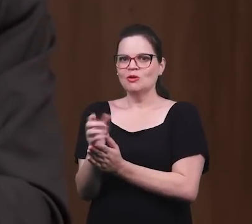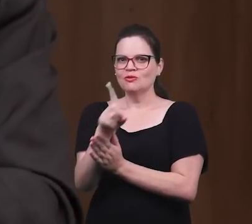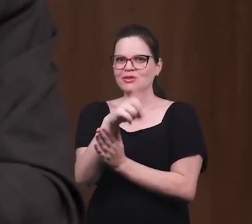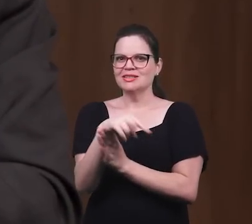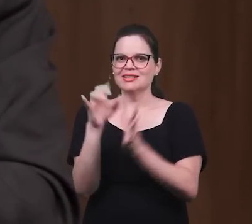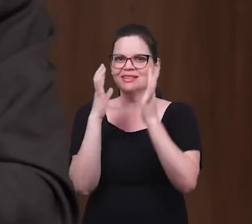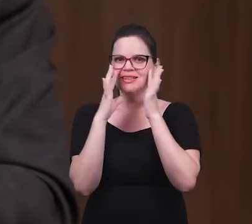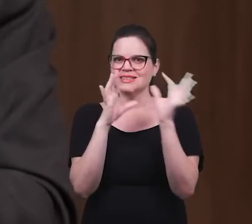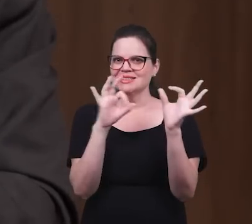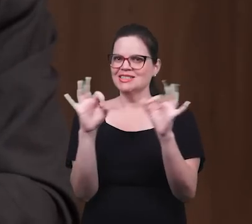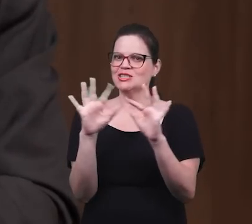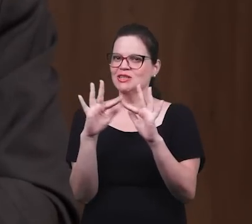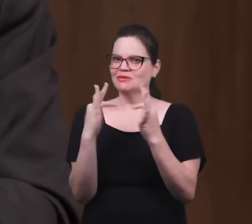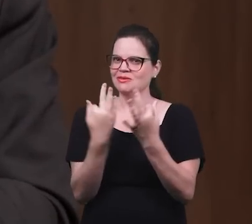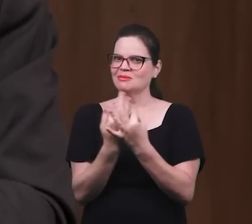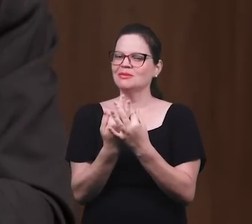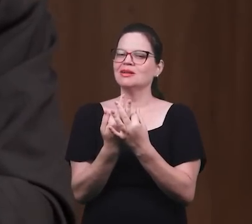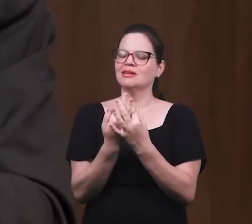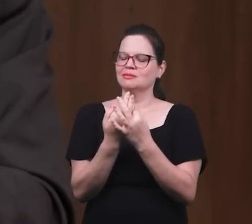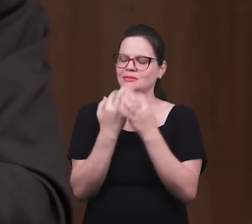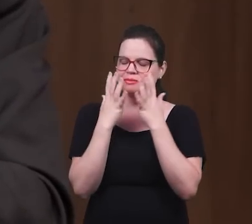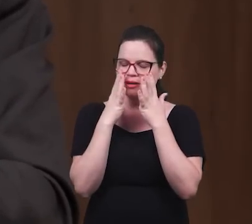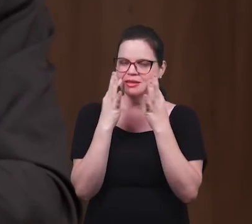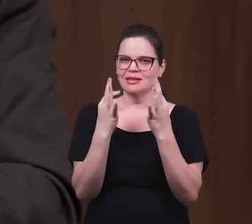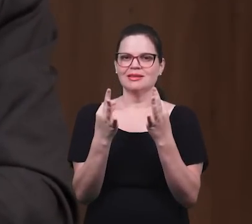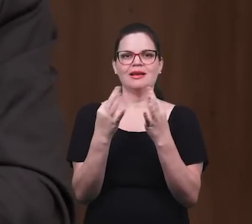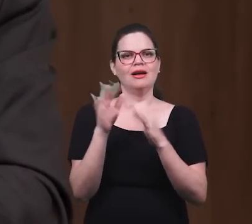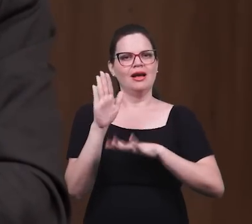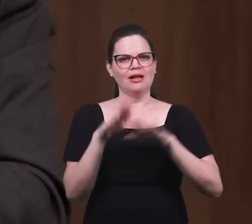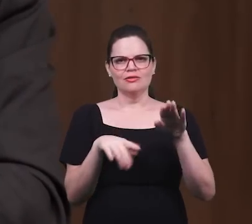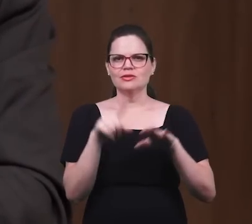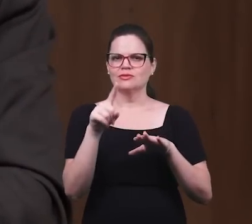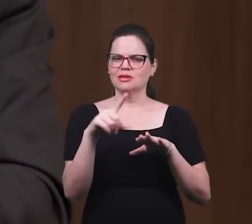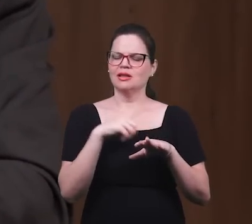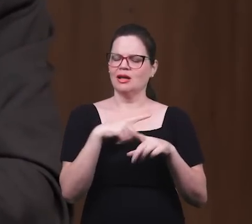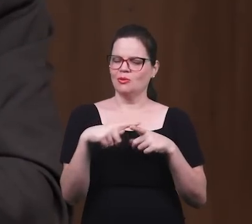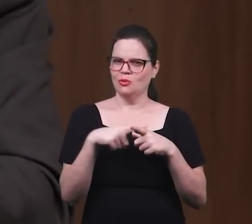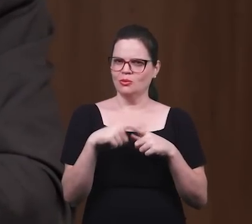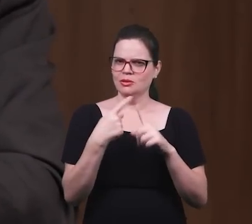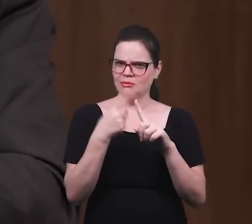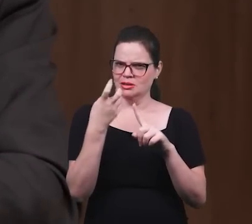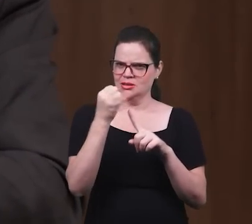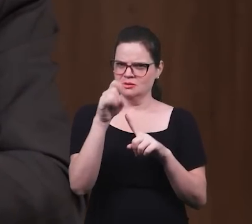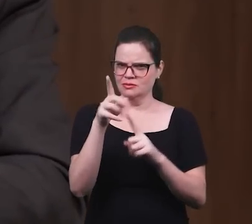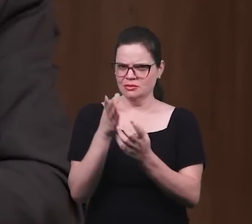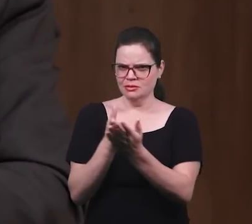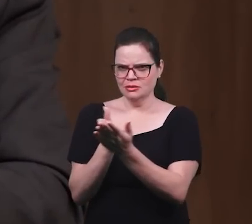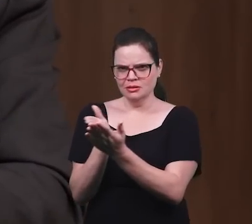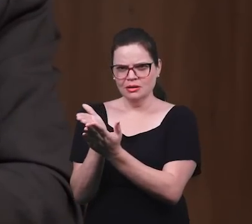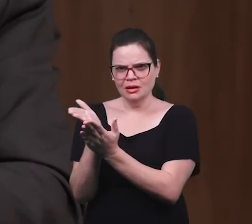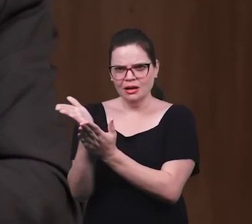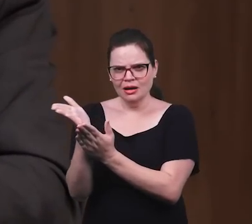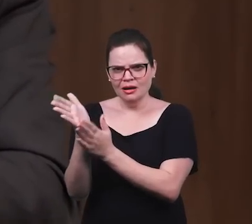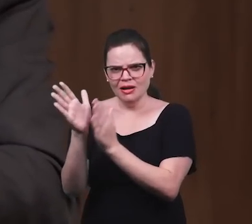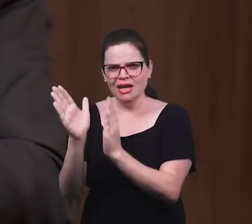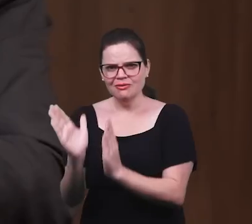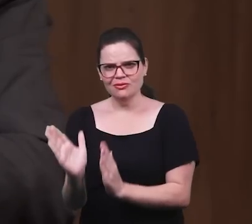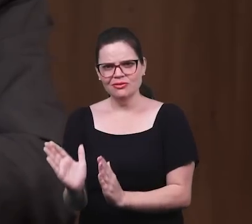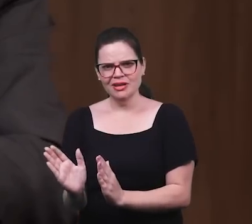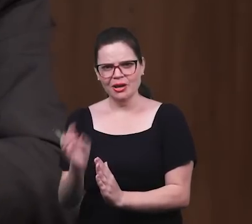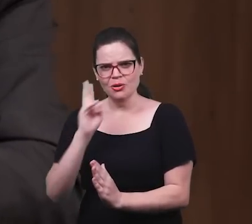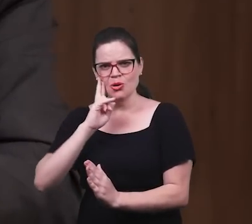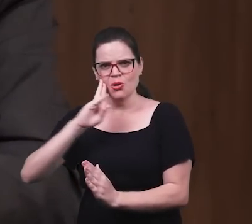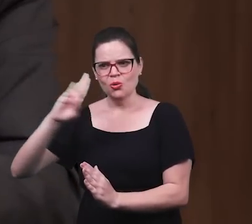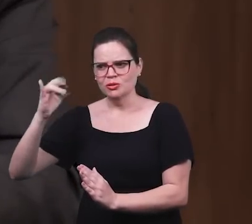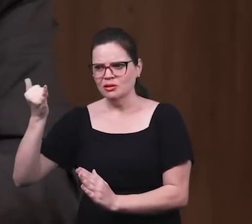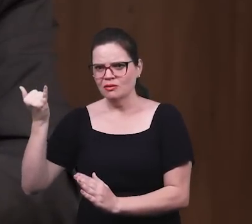assistindo, às vezes pode passar por oposições, você está no caminho, a profecia vai te encontrar. A